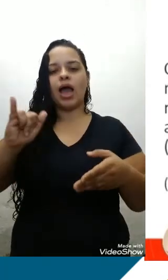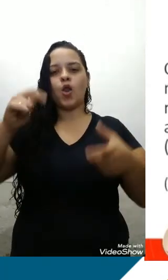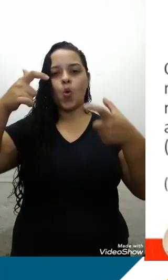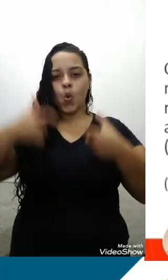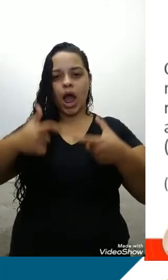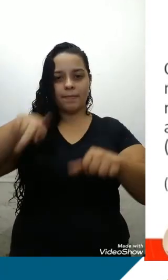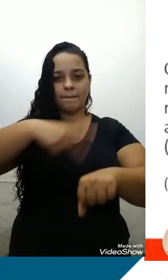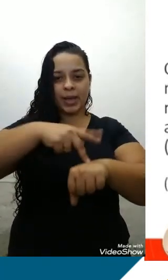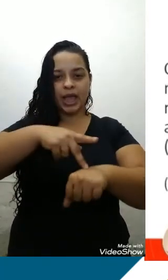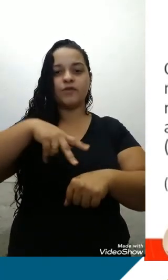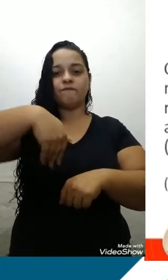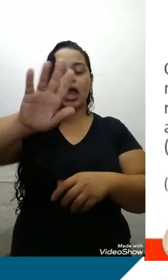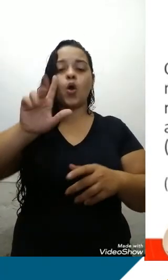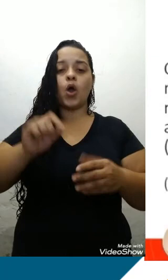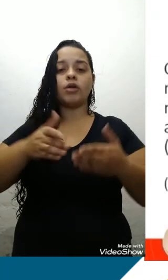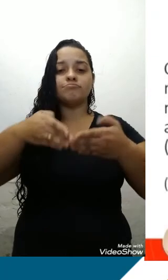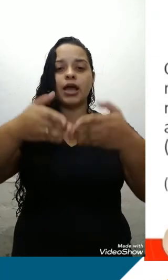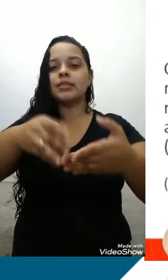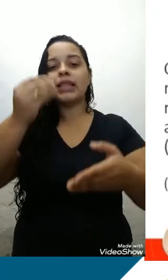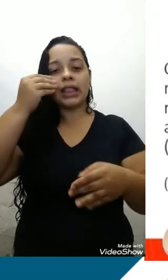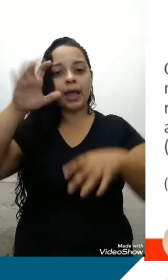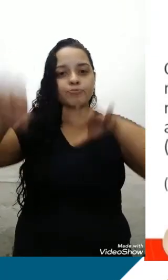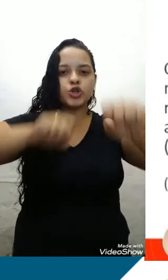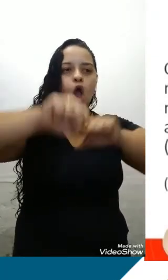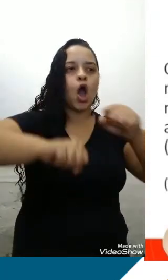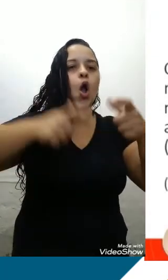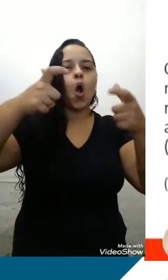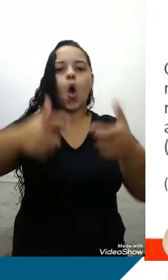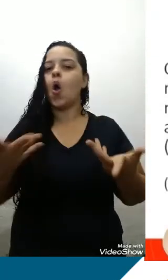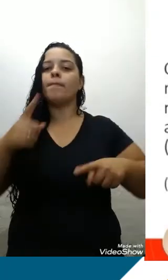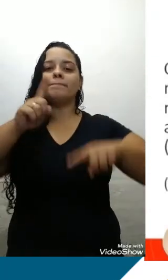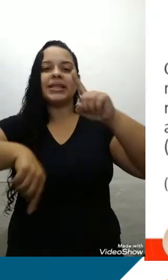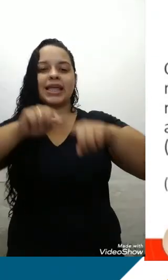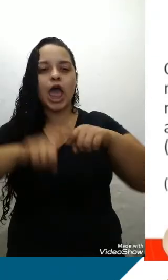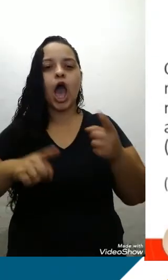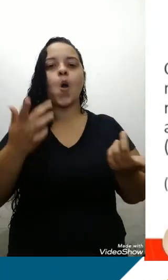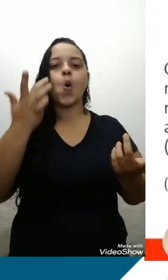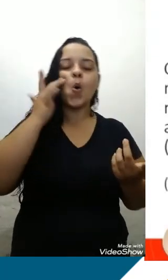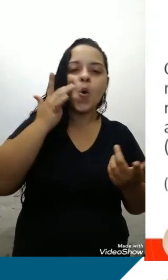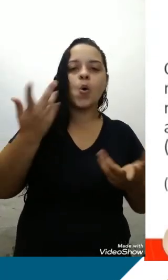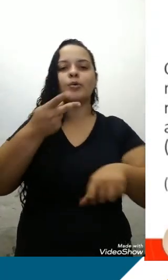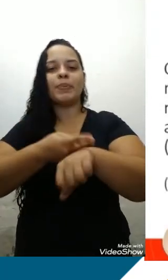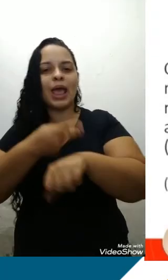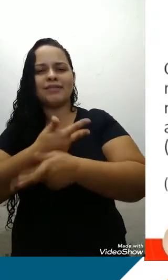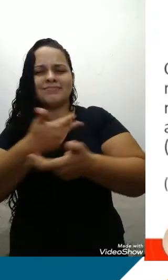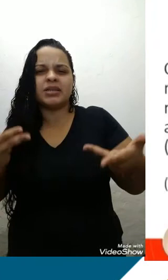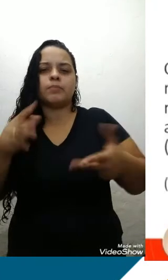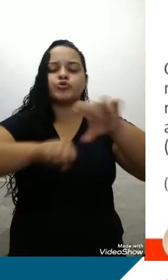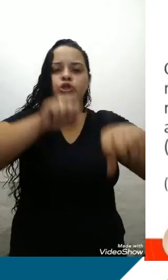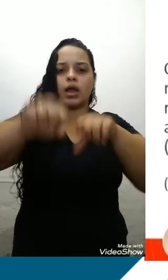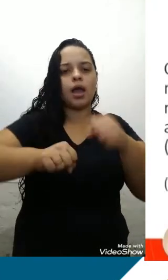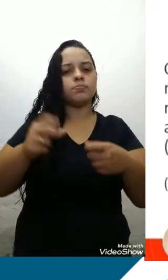lançar a sorte aí ao mar em busca de novos territórios, em busca de metais preciosos. Isso é uma lógica política da